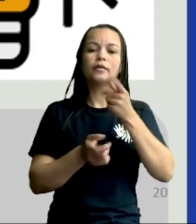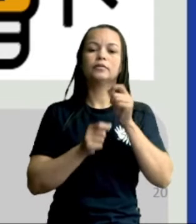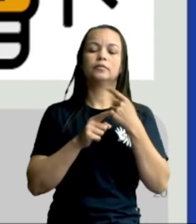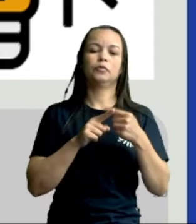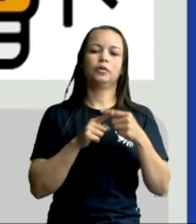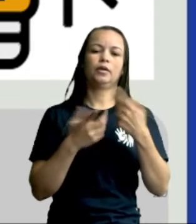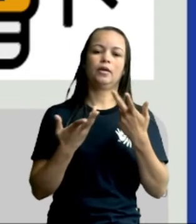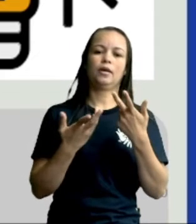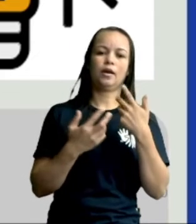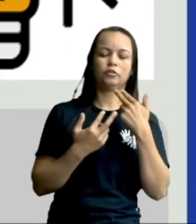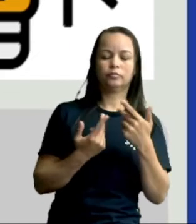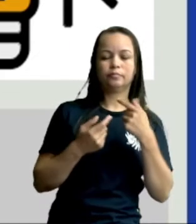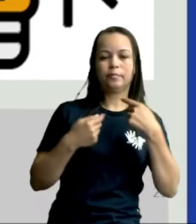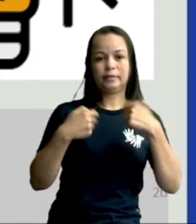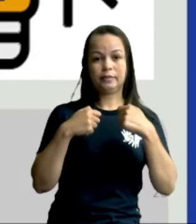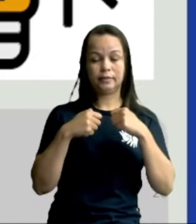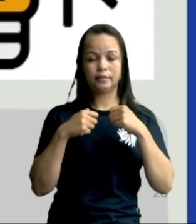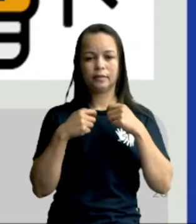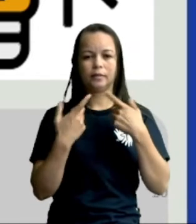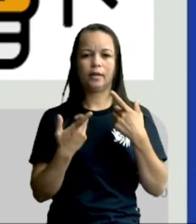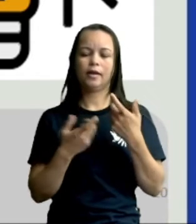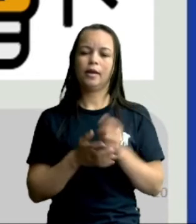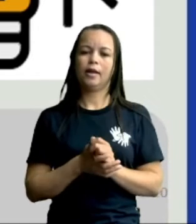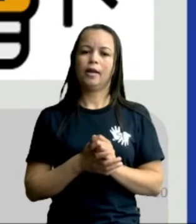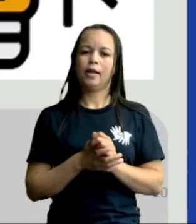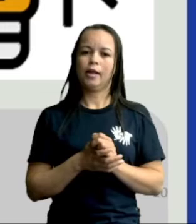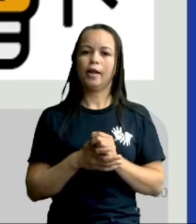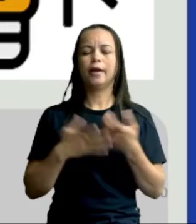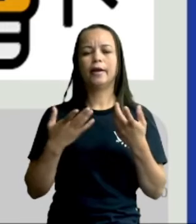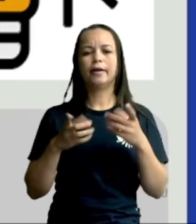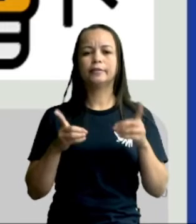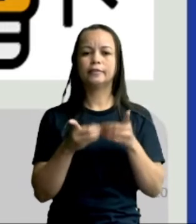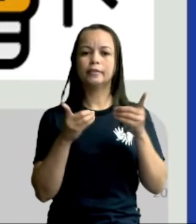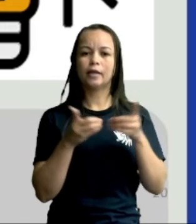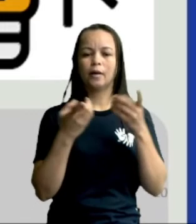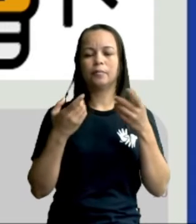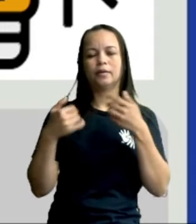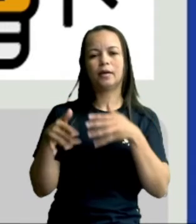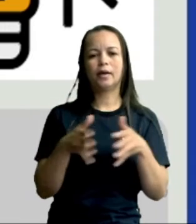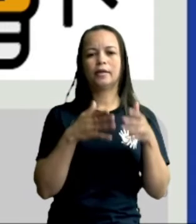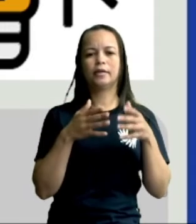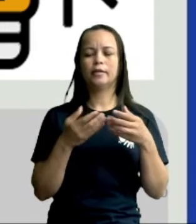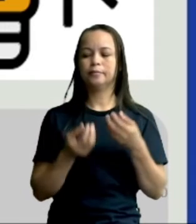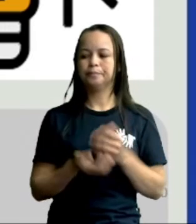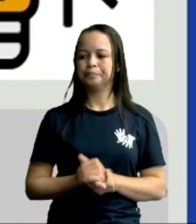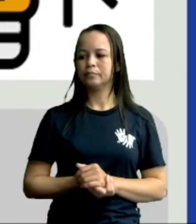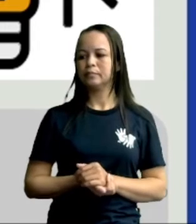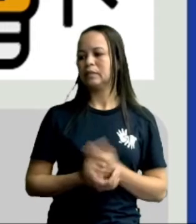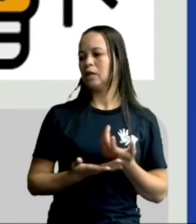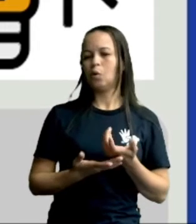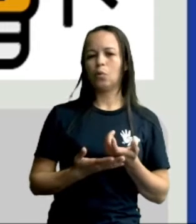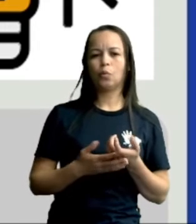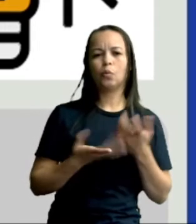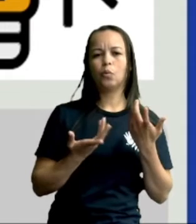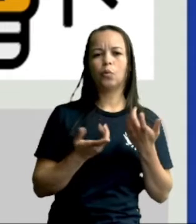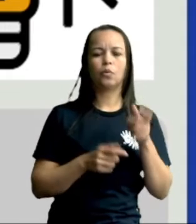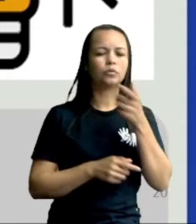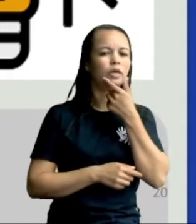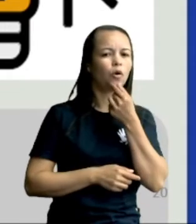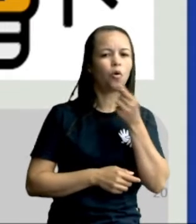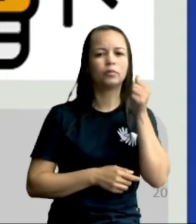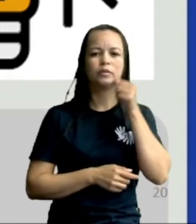dinâmicas e sensíveis. A região geográfica, o sexo, a idade, a